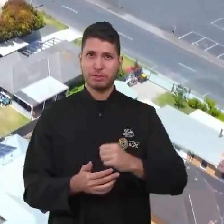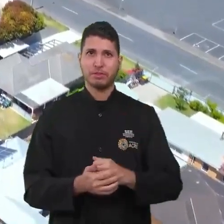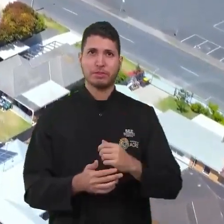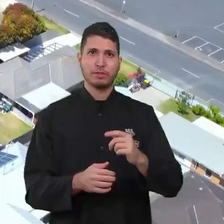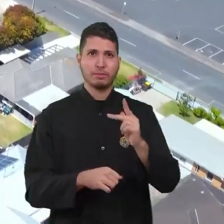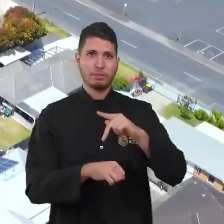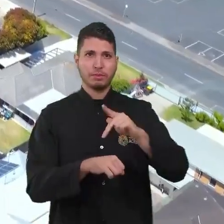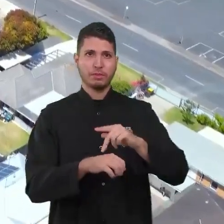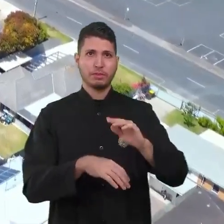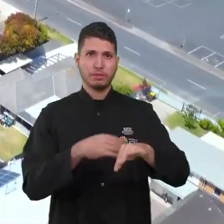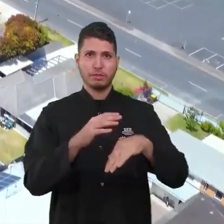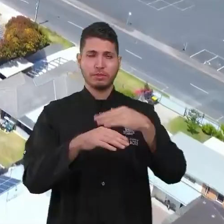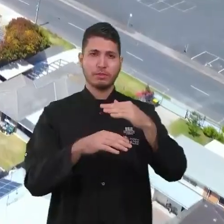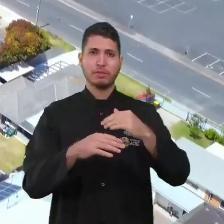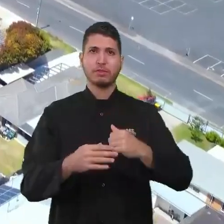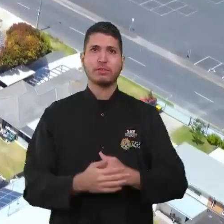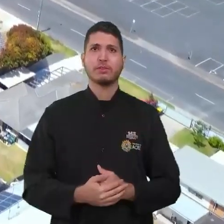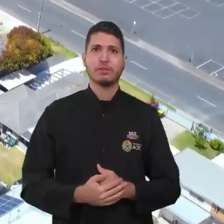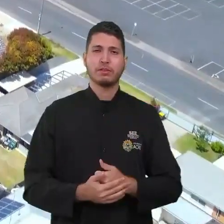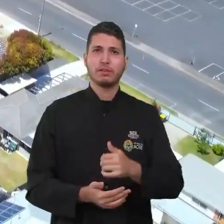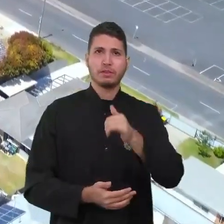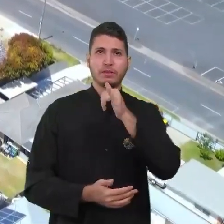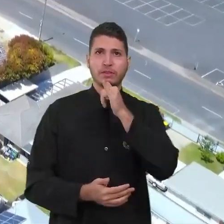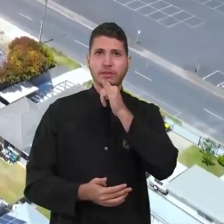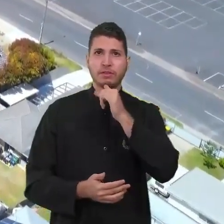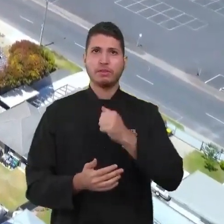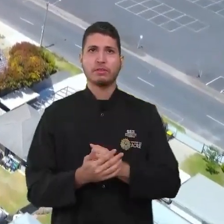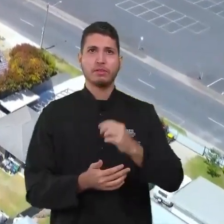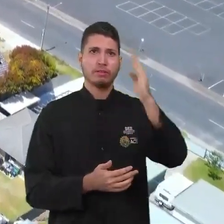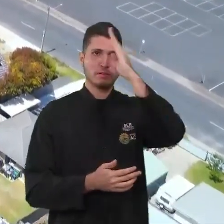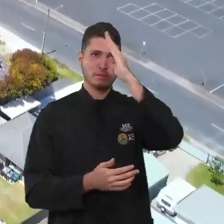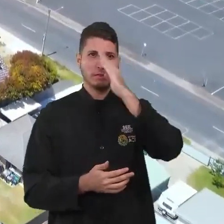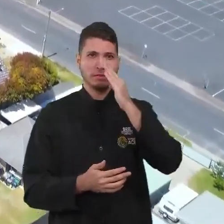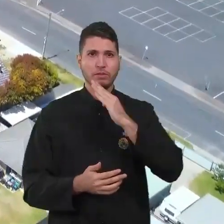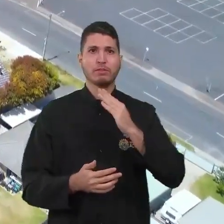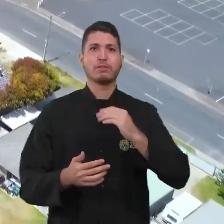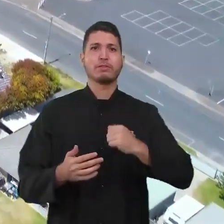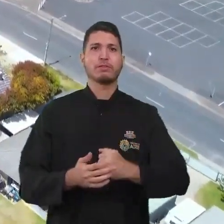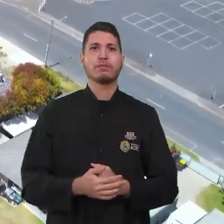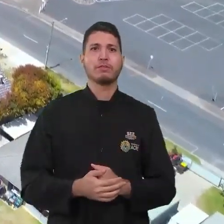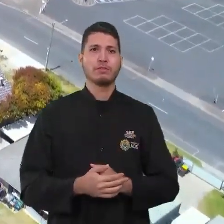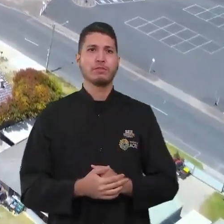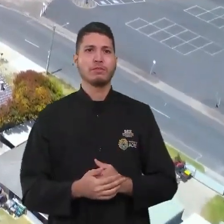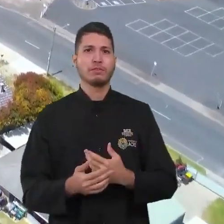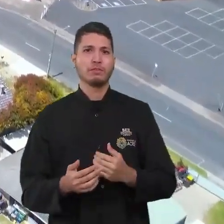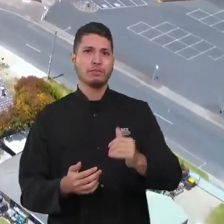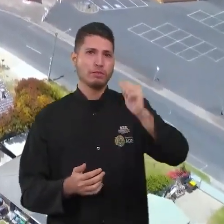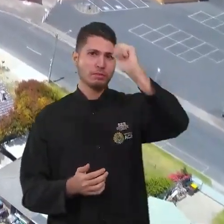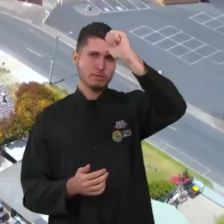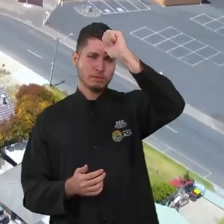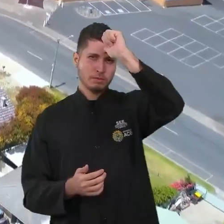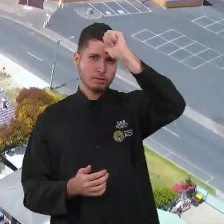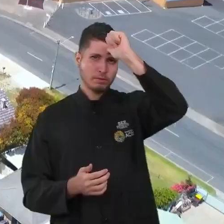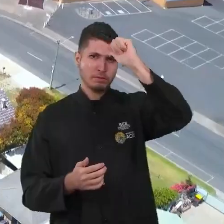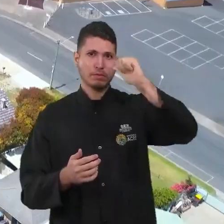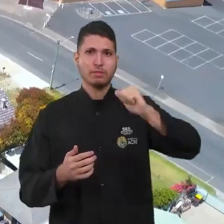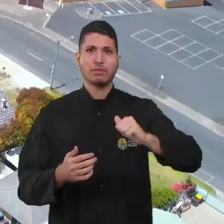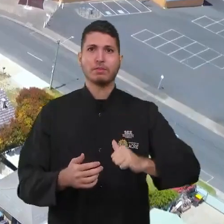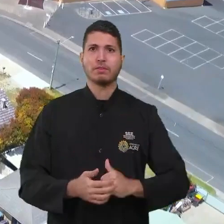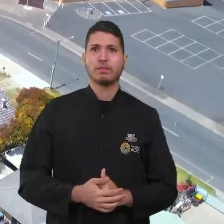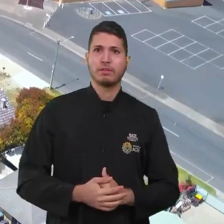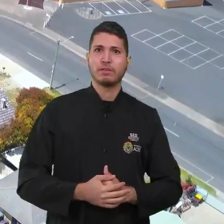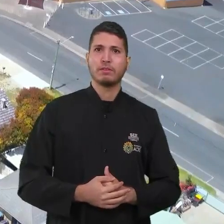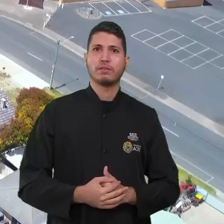o caso do Brasil, México, África do Sul, a Índia, né? Por que, professora, a